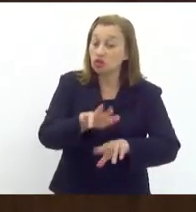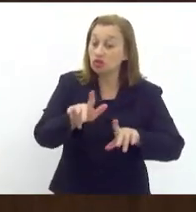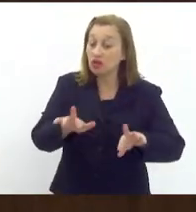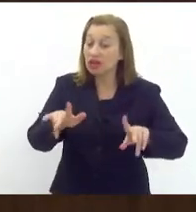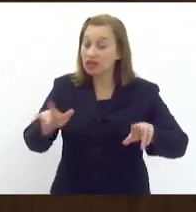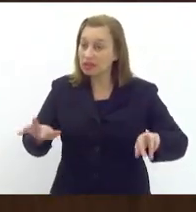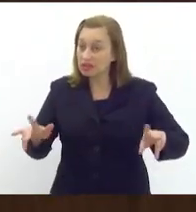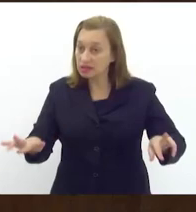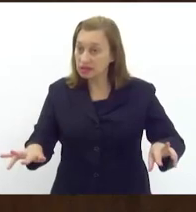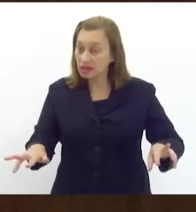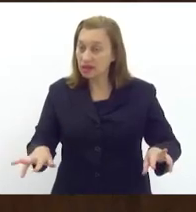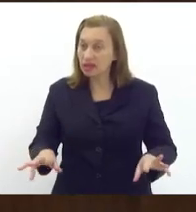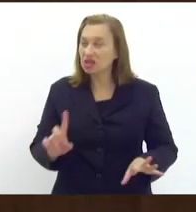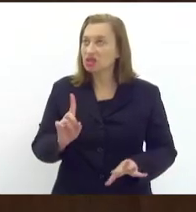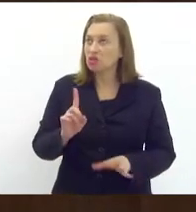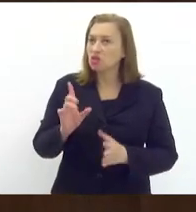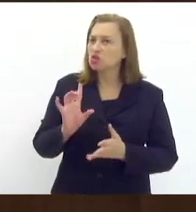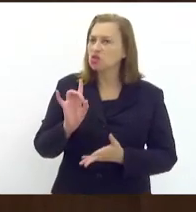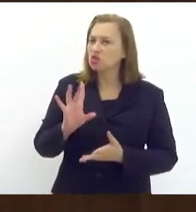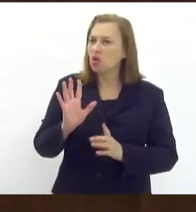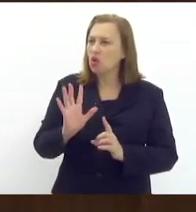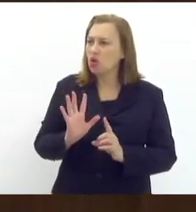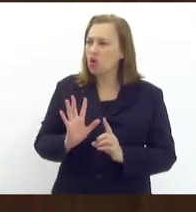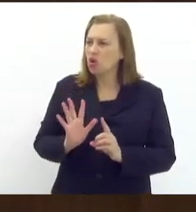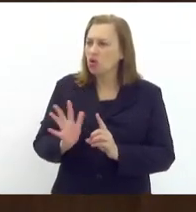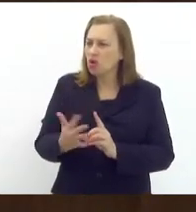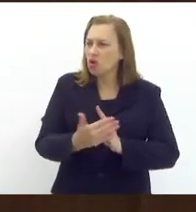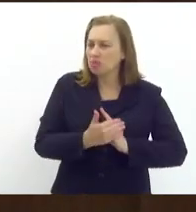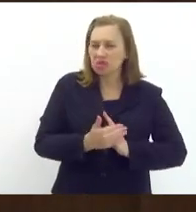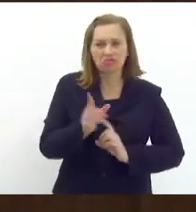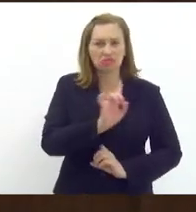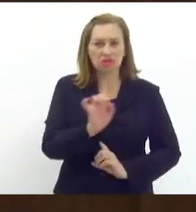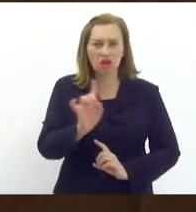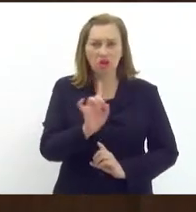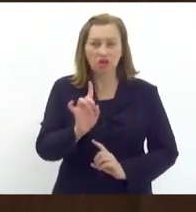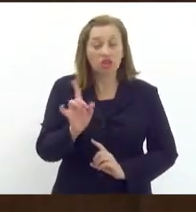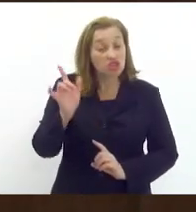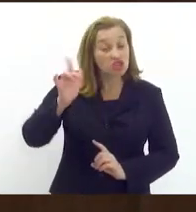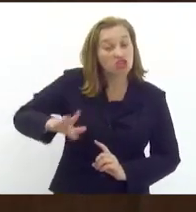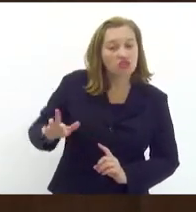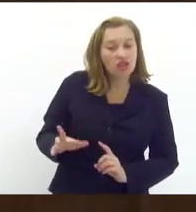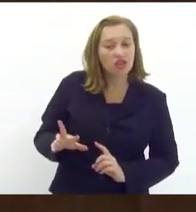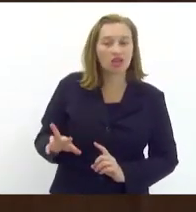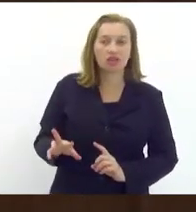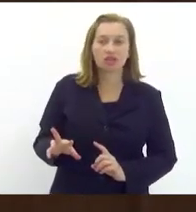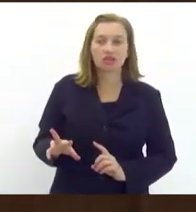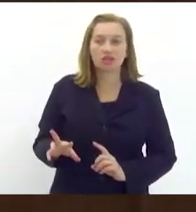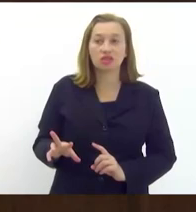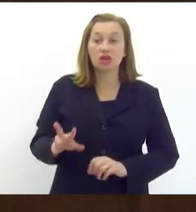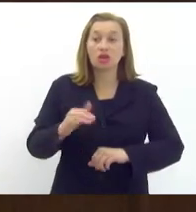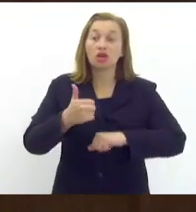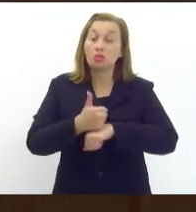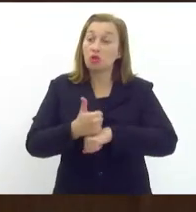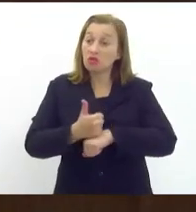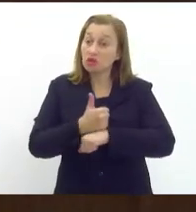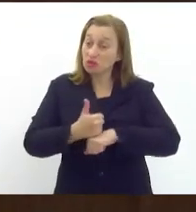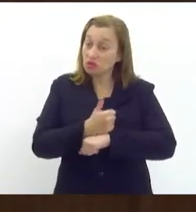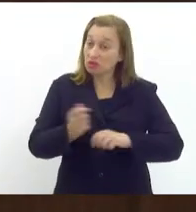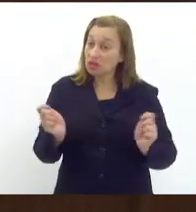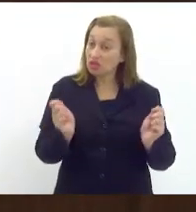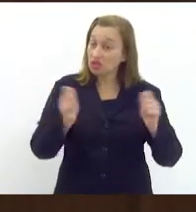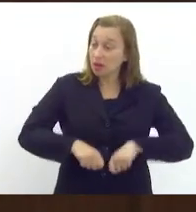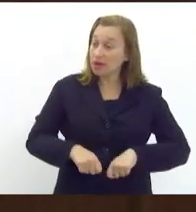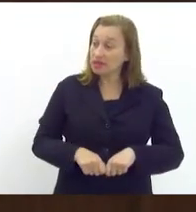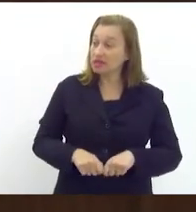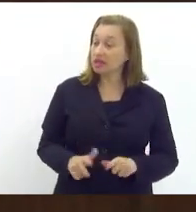acolhimento que eu acho que nesse sentido a delegacia de mulheres o tem também mas uma escuta diferenciada porque escutar uma